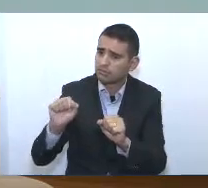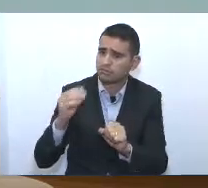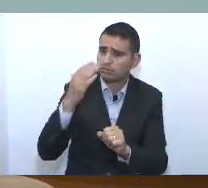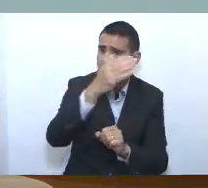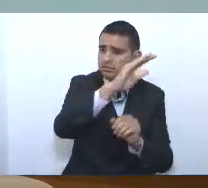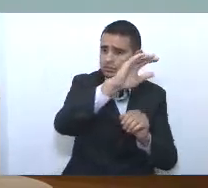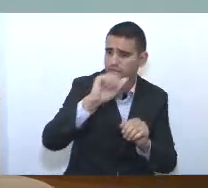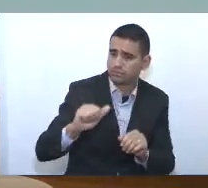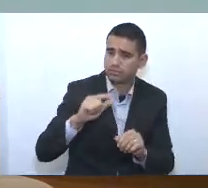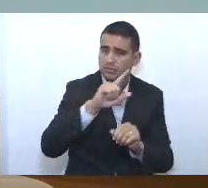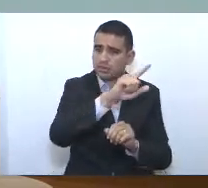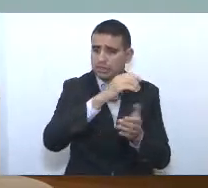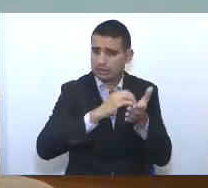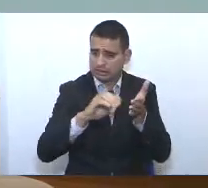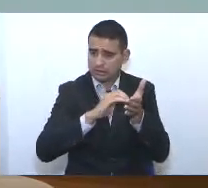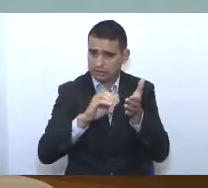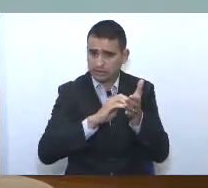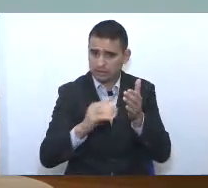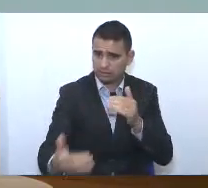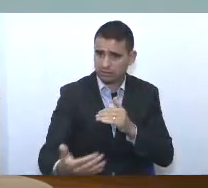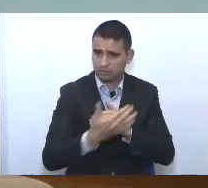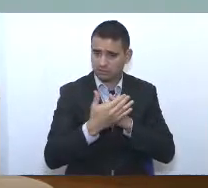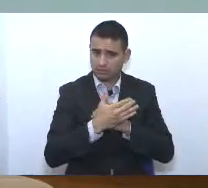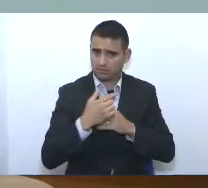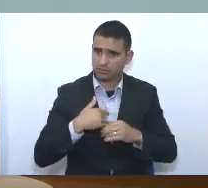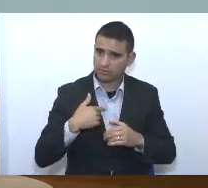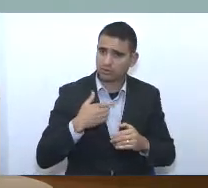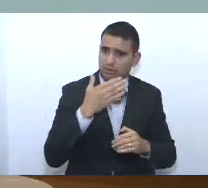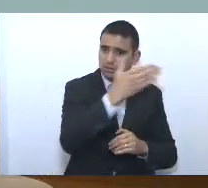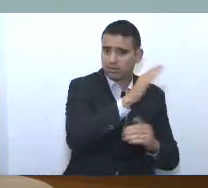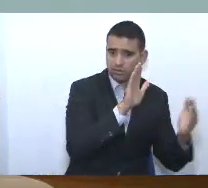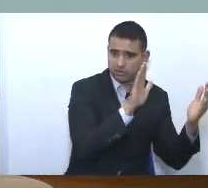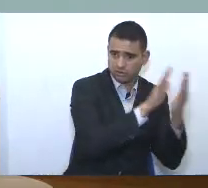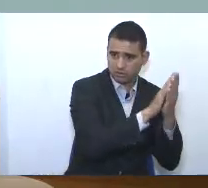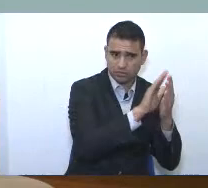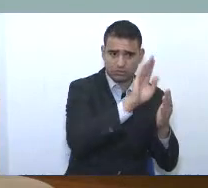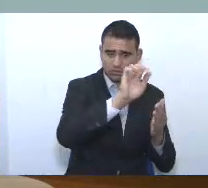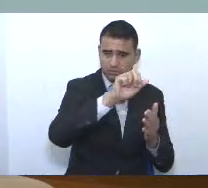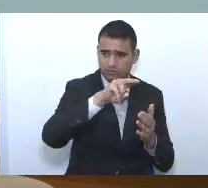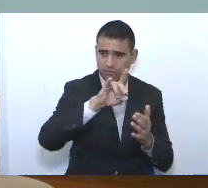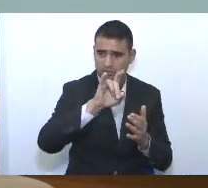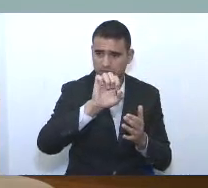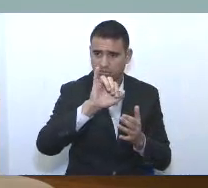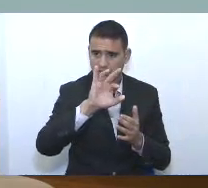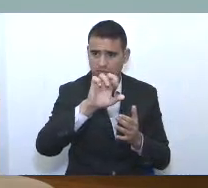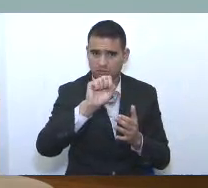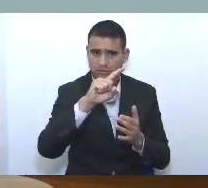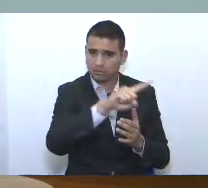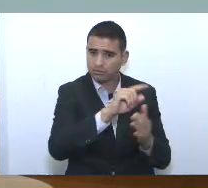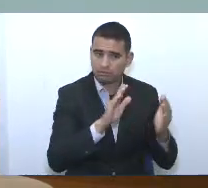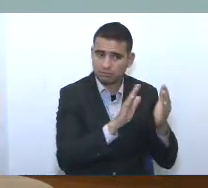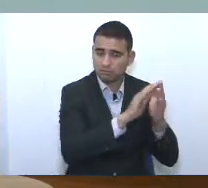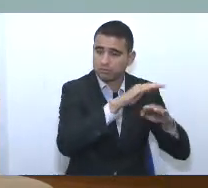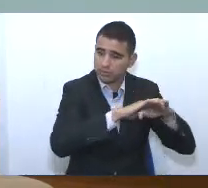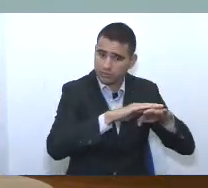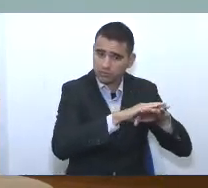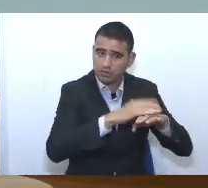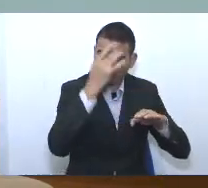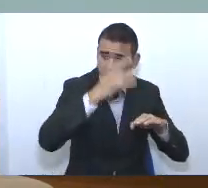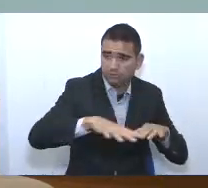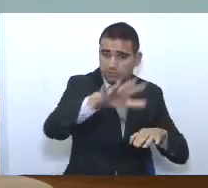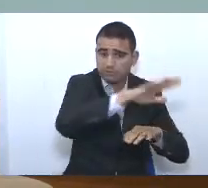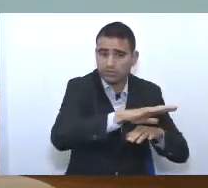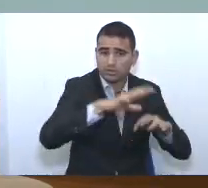né, para que a gente possa estar resolvendo a situação junto à Bandeirante, que o pessoal hoje lá está no escuro, né, e não precisa mais ficar,